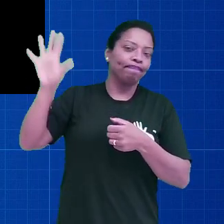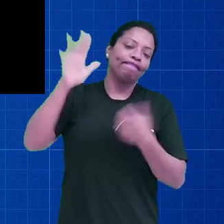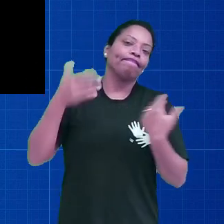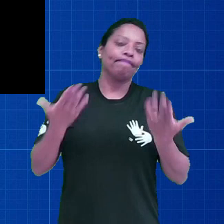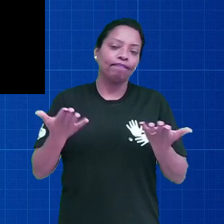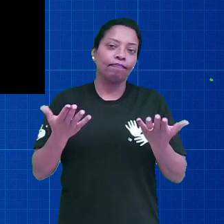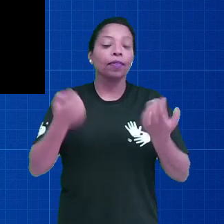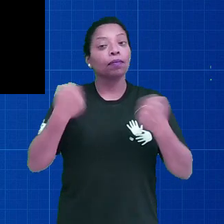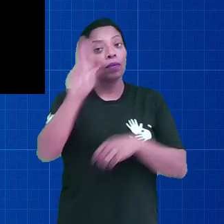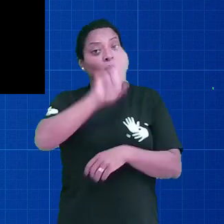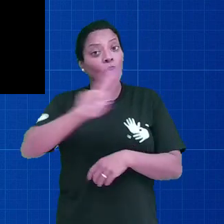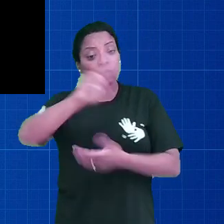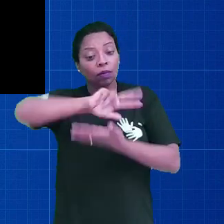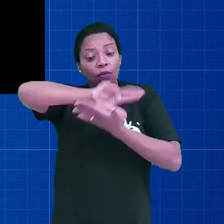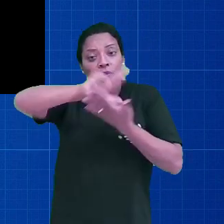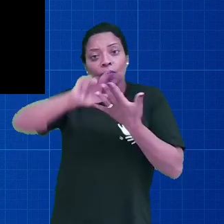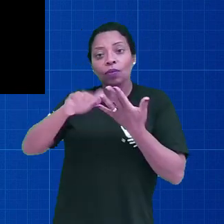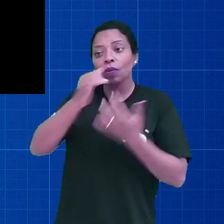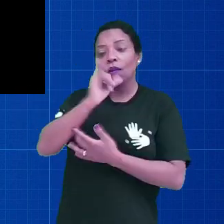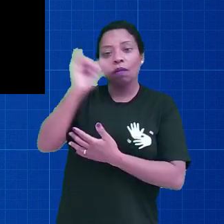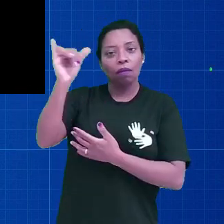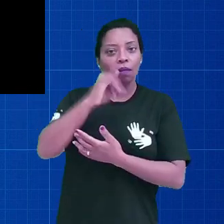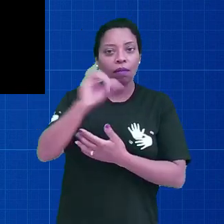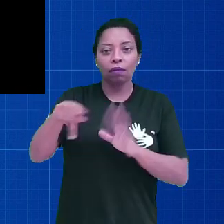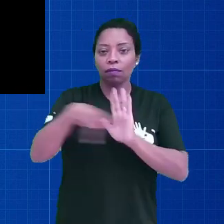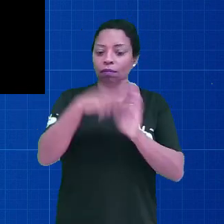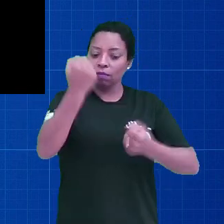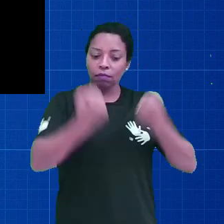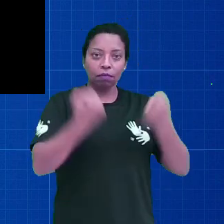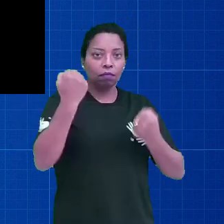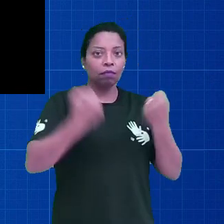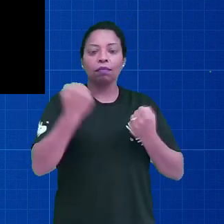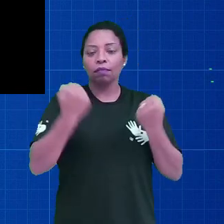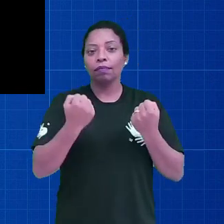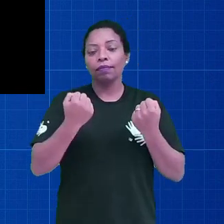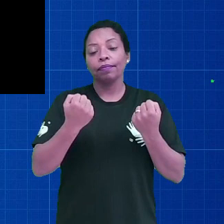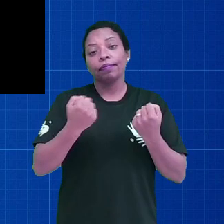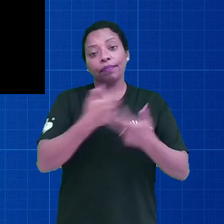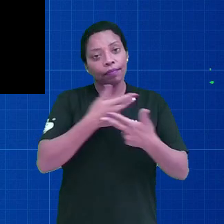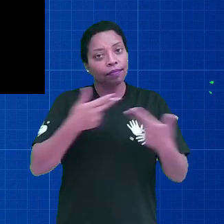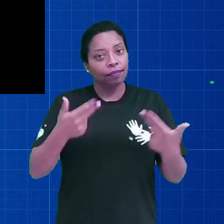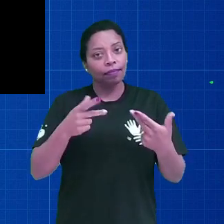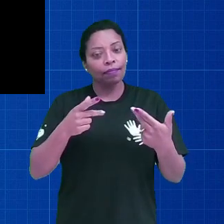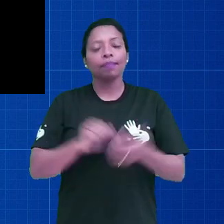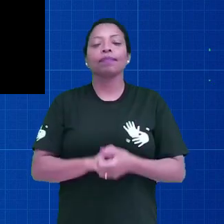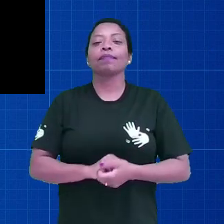outras formas de energia. Tá? Então, nós estamos em um bom caminho.